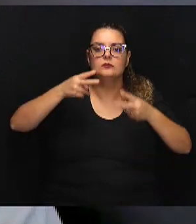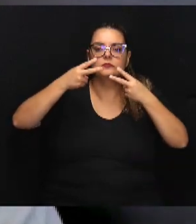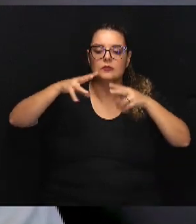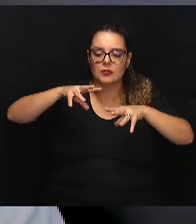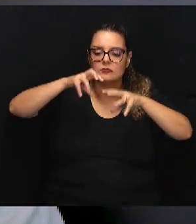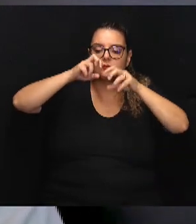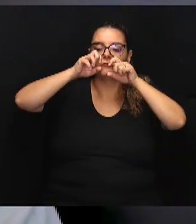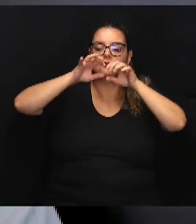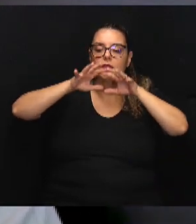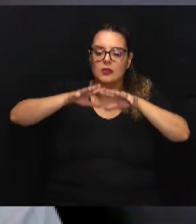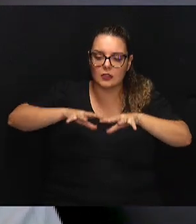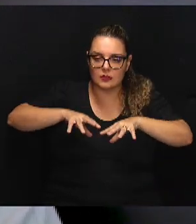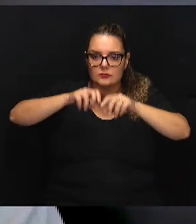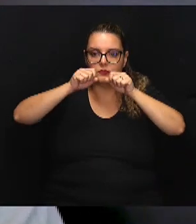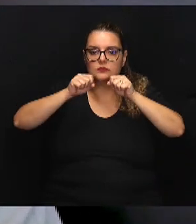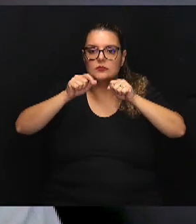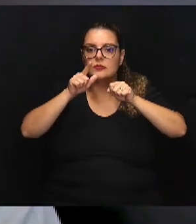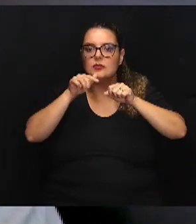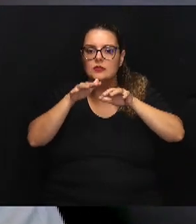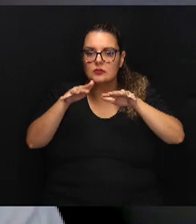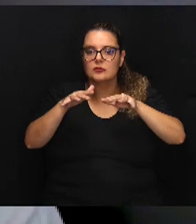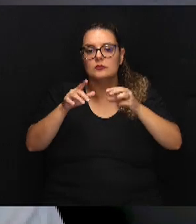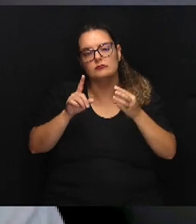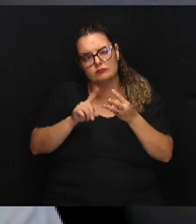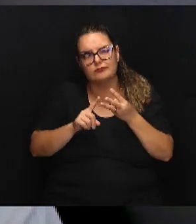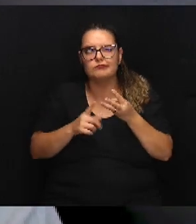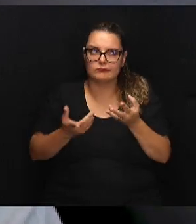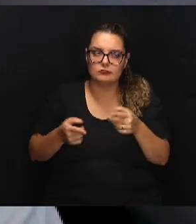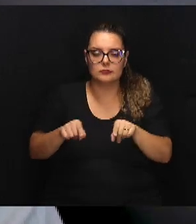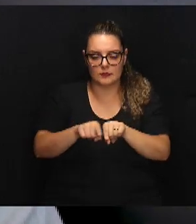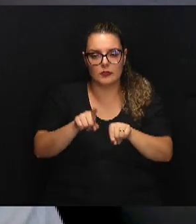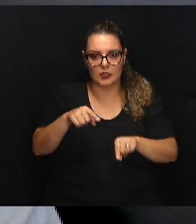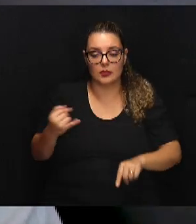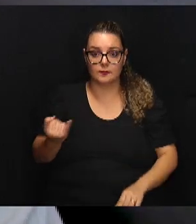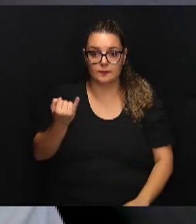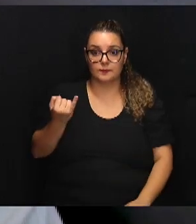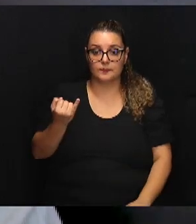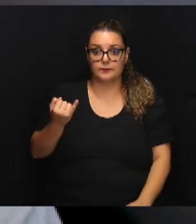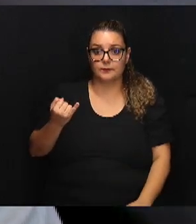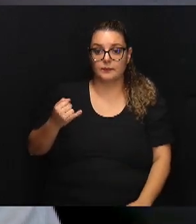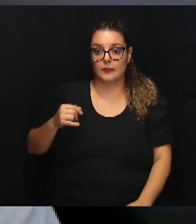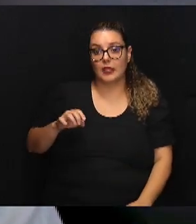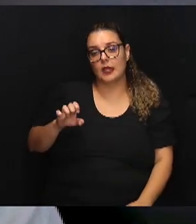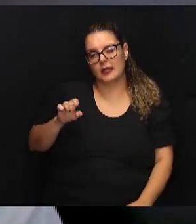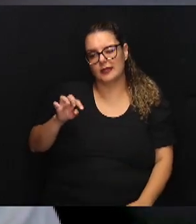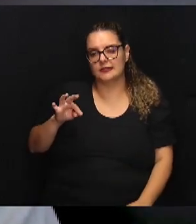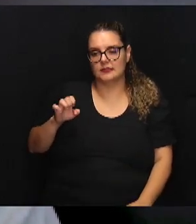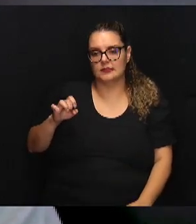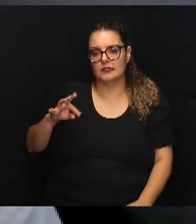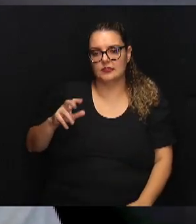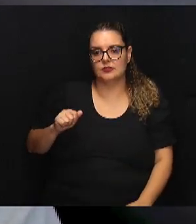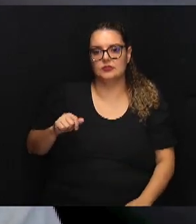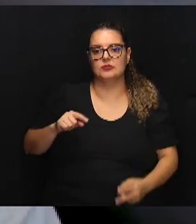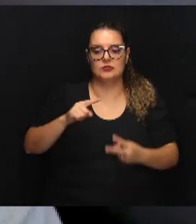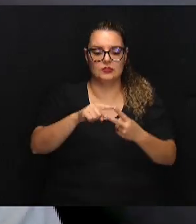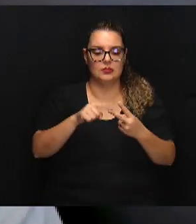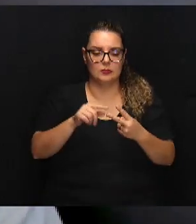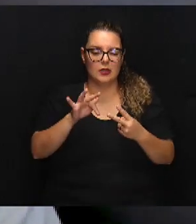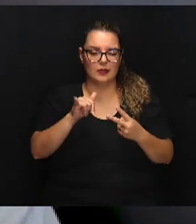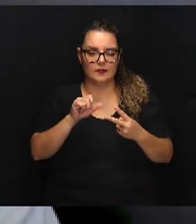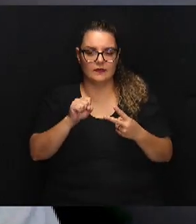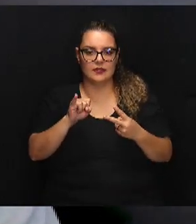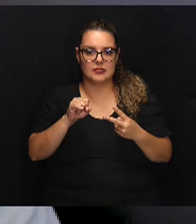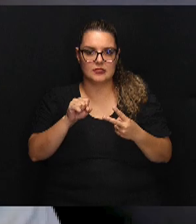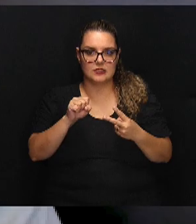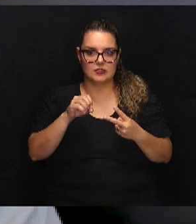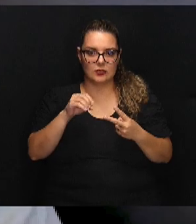de ar, umidificar o ar. E tem uma terceira, que também é importante, que é a parte estética, né? Então, são duas funções mais fisiológicas e uma